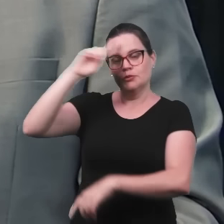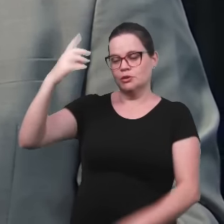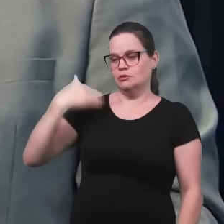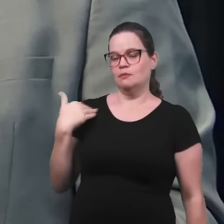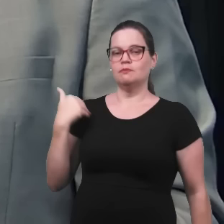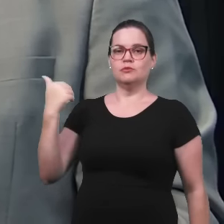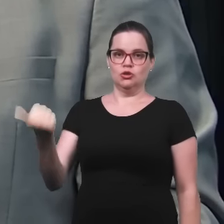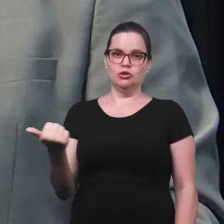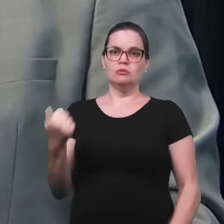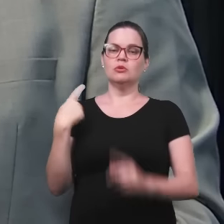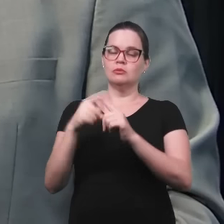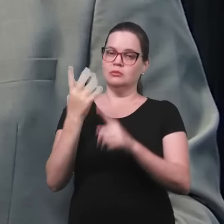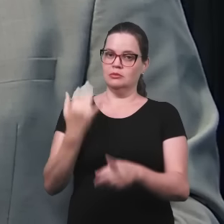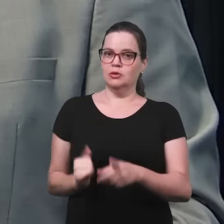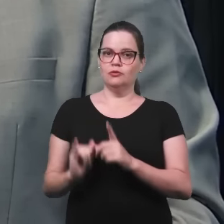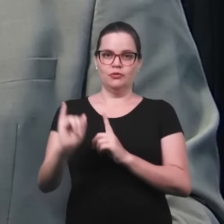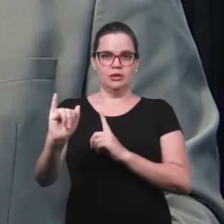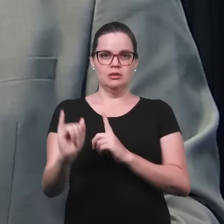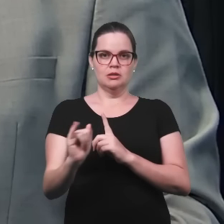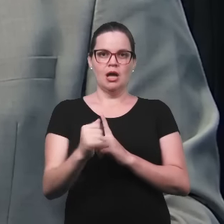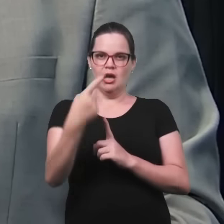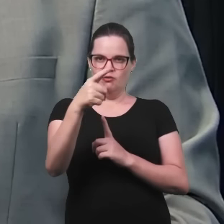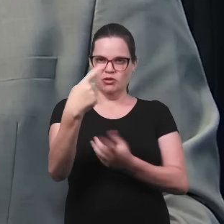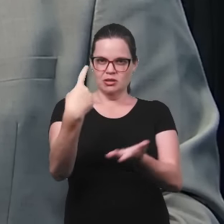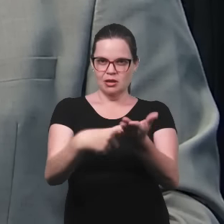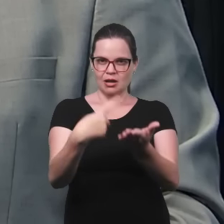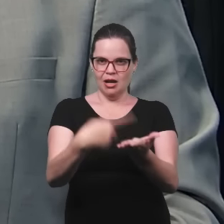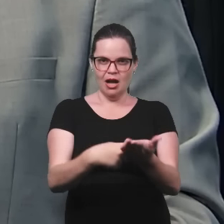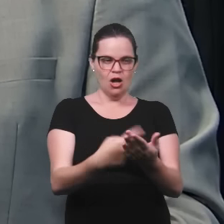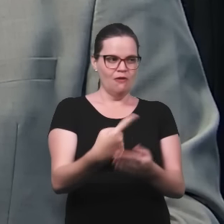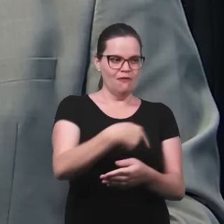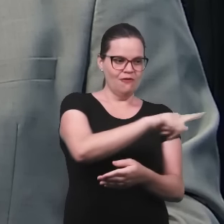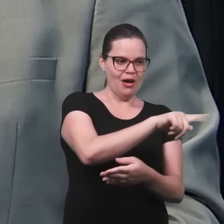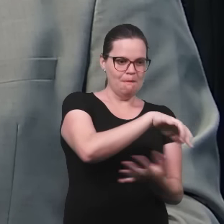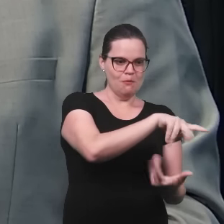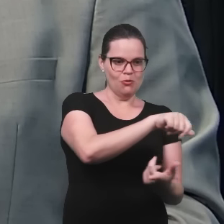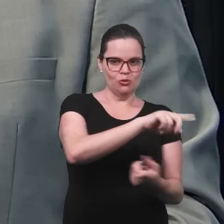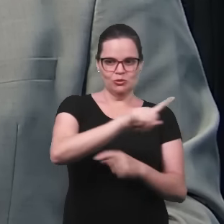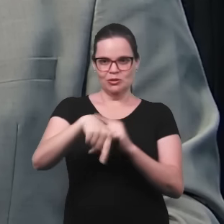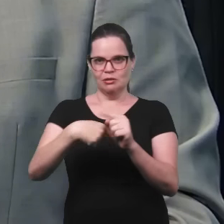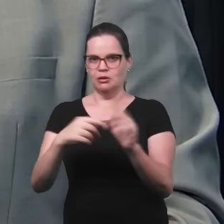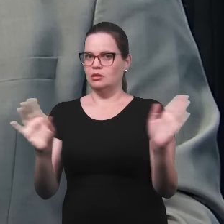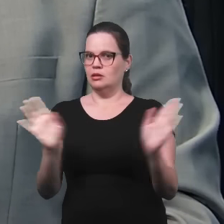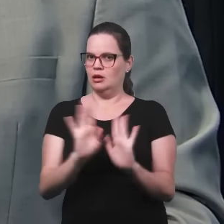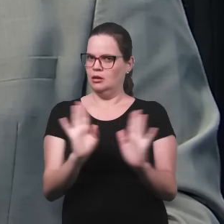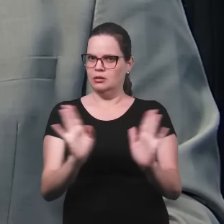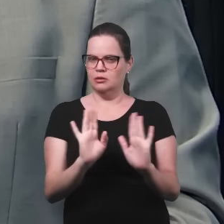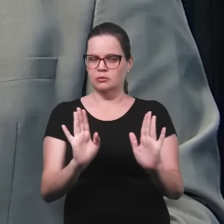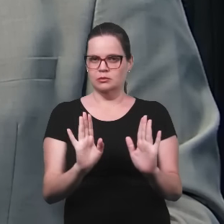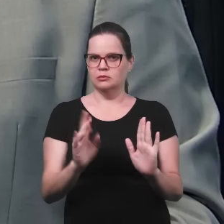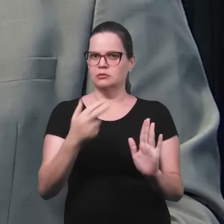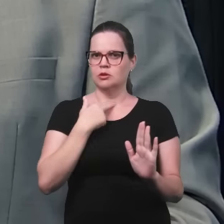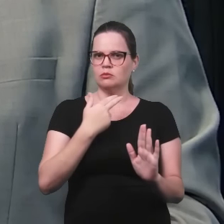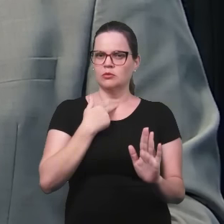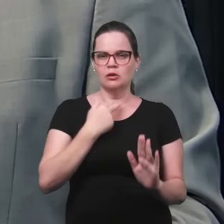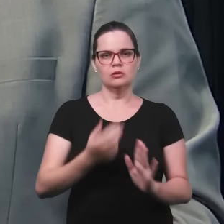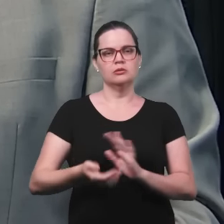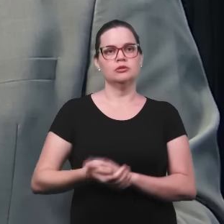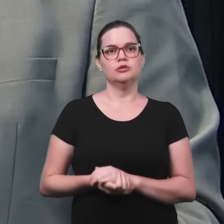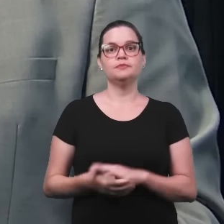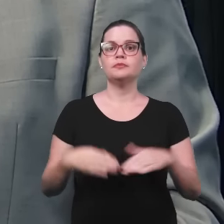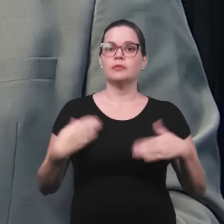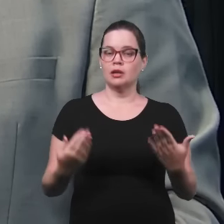profecia, e não aceita negociação, né? Vai e volta. E o que a Bíblia diz? Que